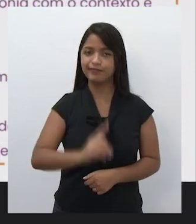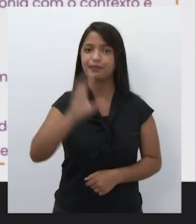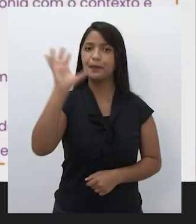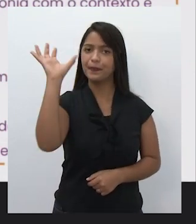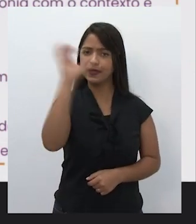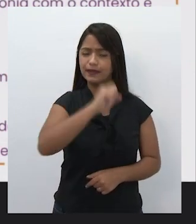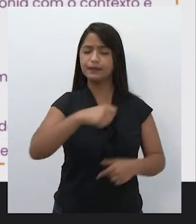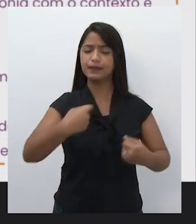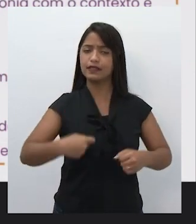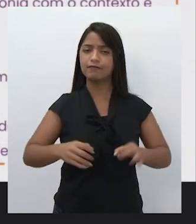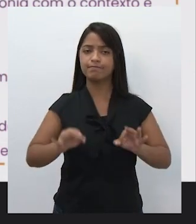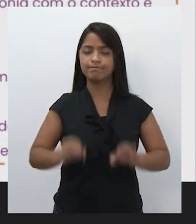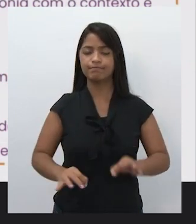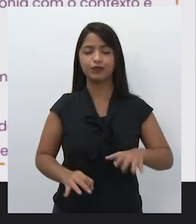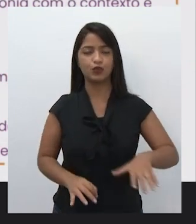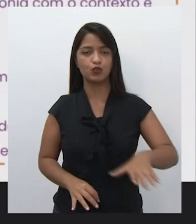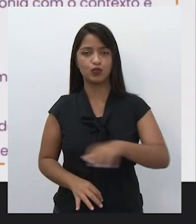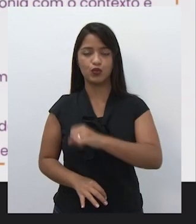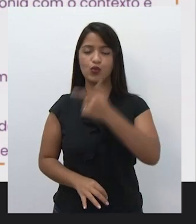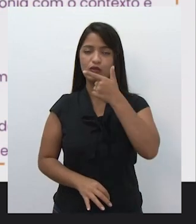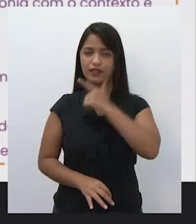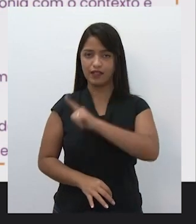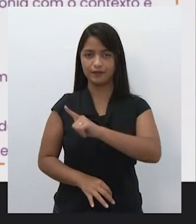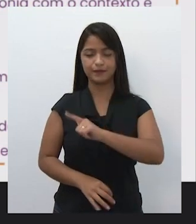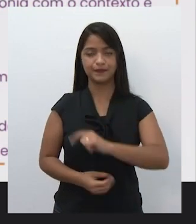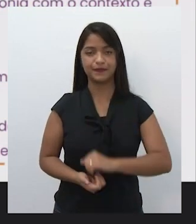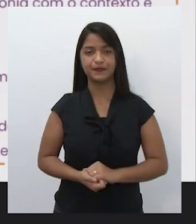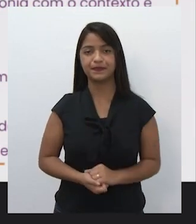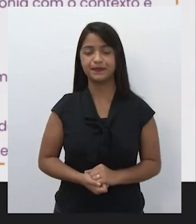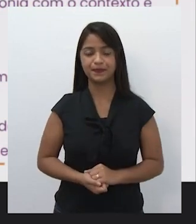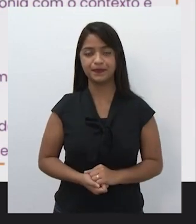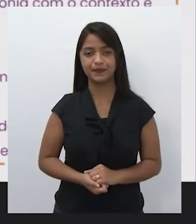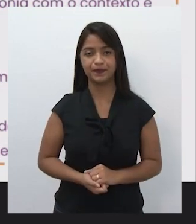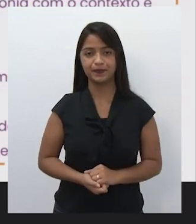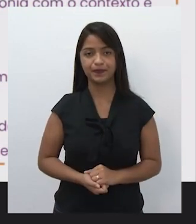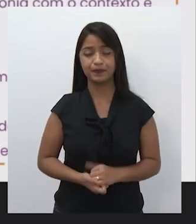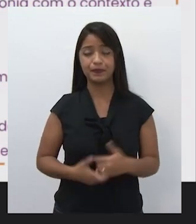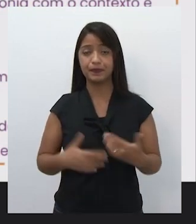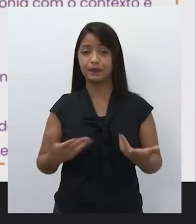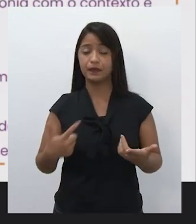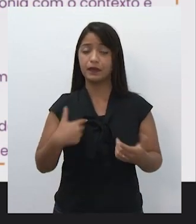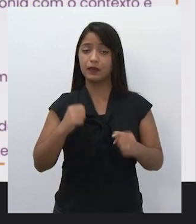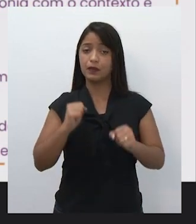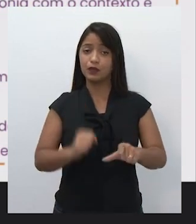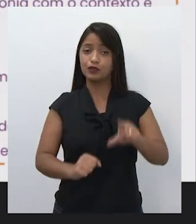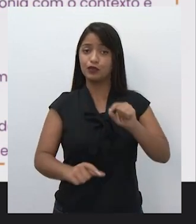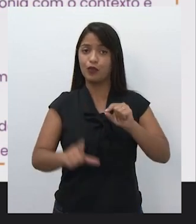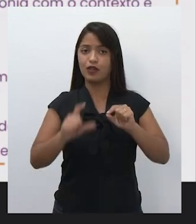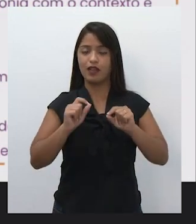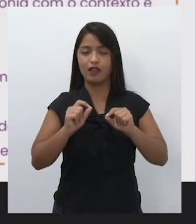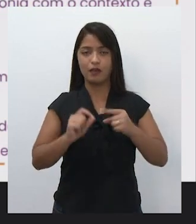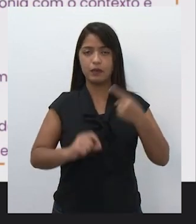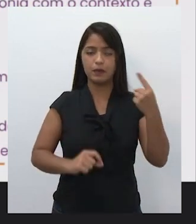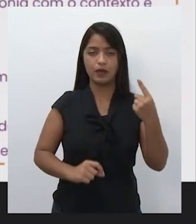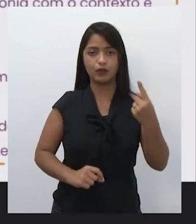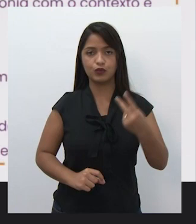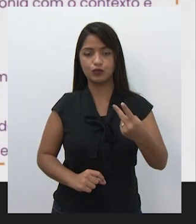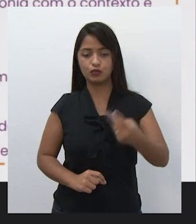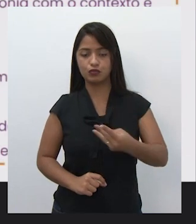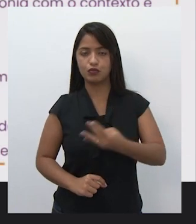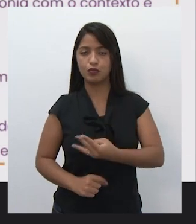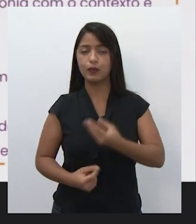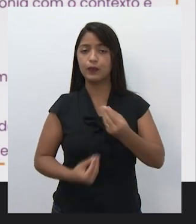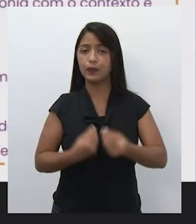precisa ser garantido para todos. Eu posso escolher a ordem em que a habilidade vai ser